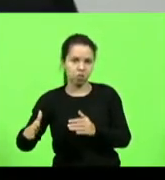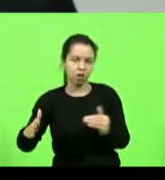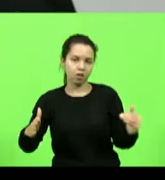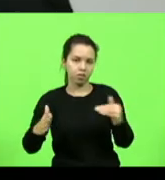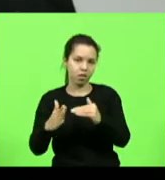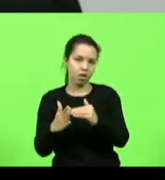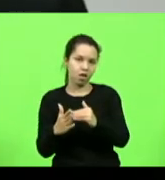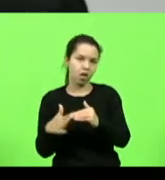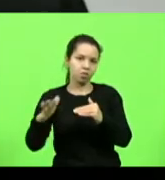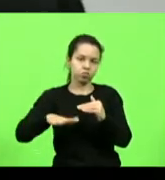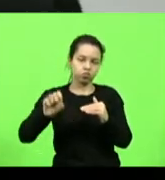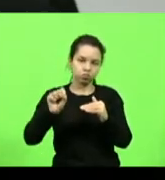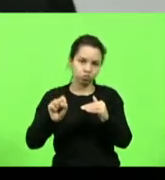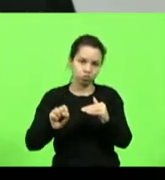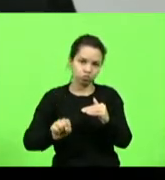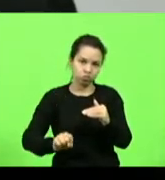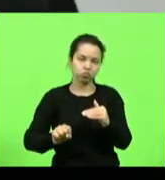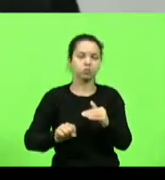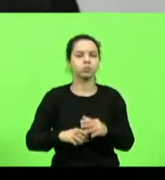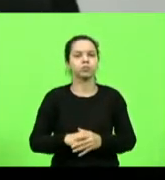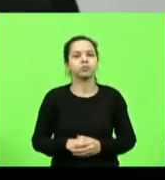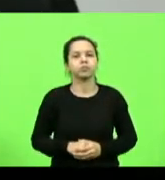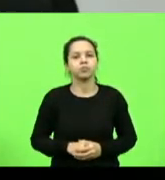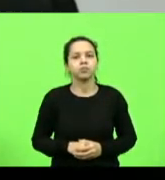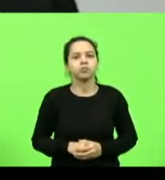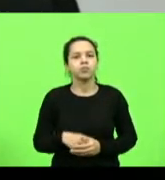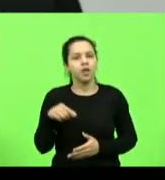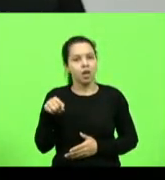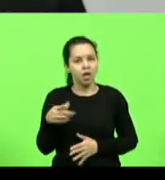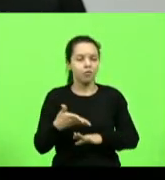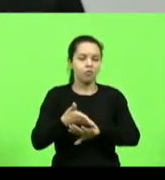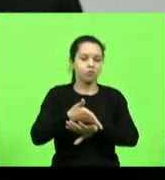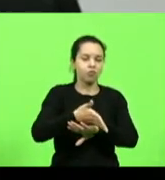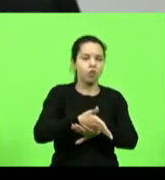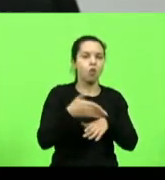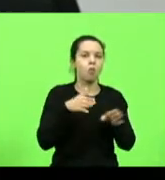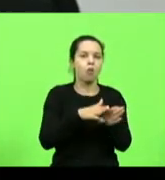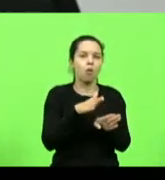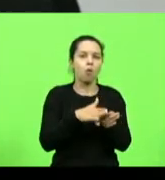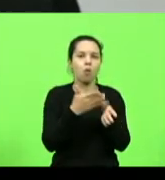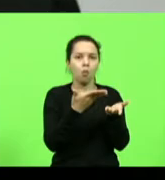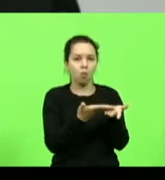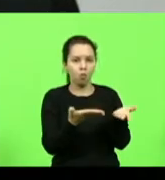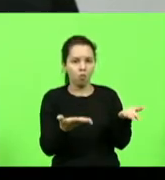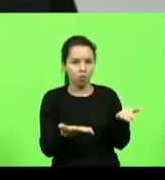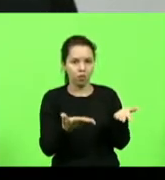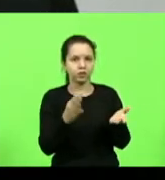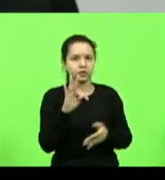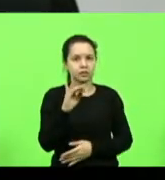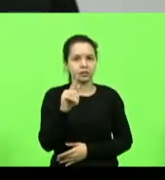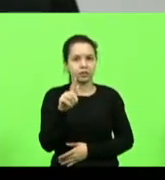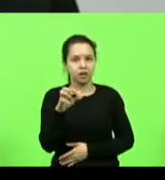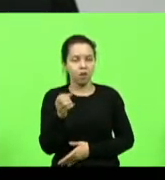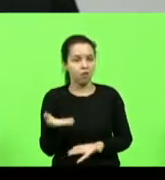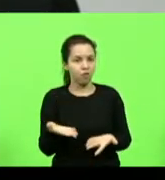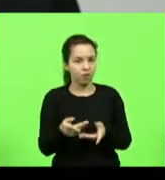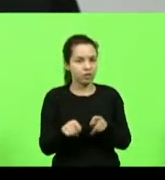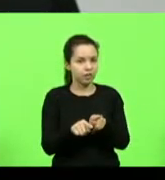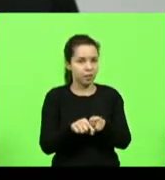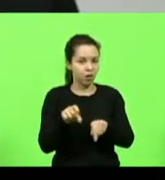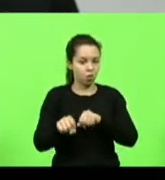para poder passar as orientações para o secretário Thiago Vieira, para que possa ter uma ciclovia naquela